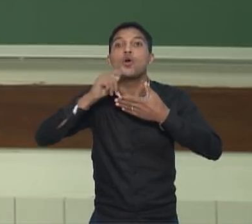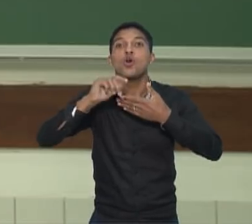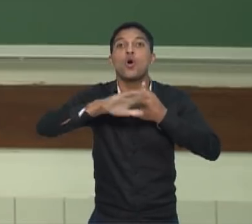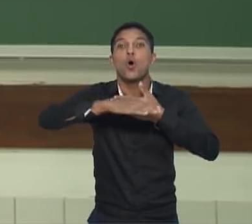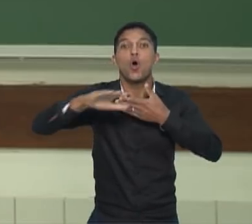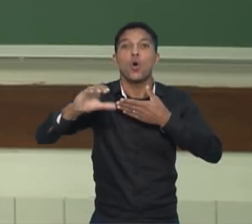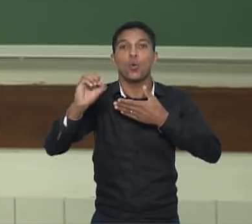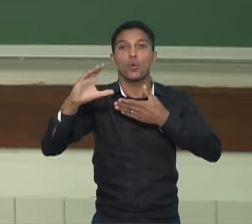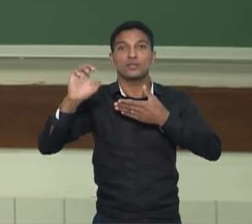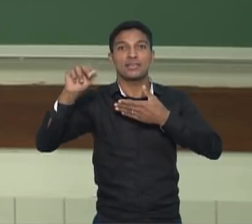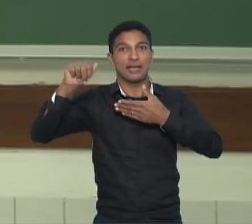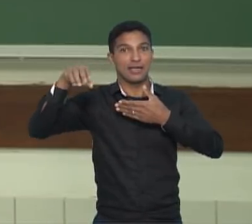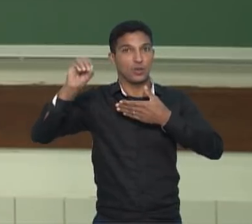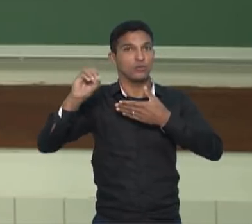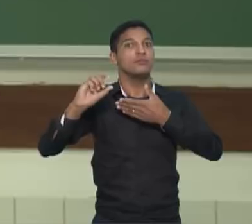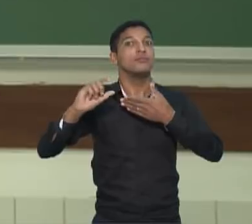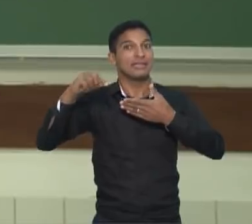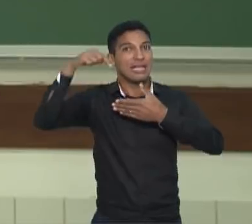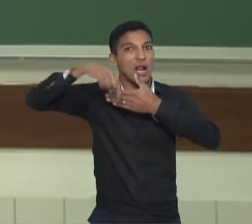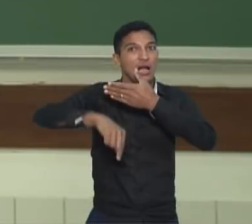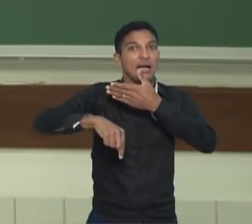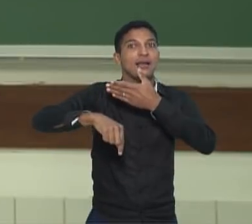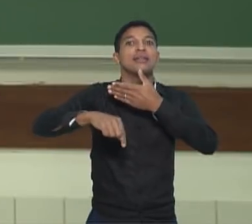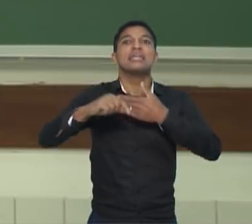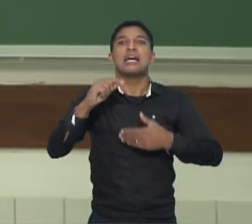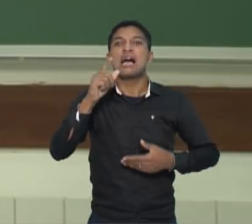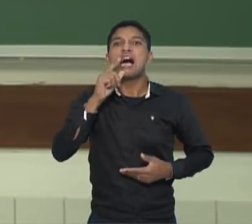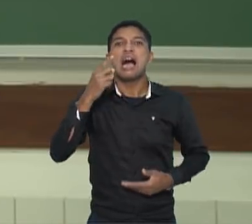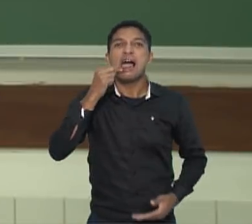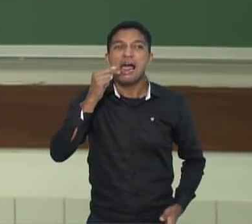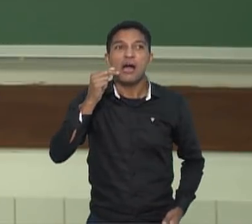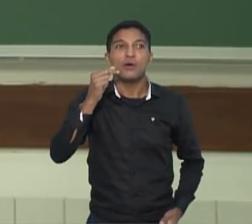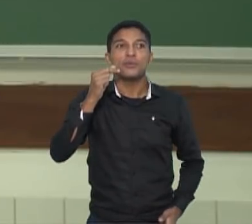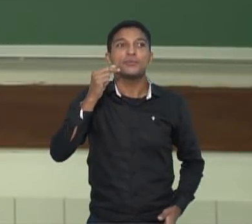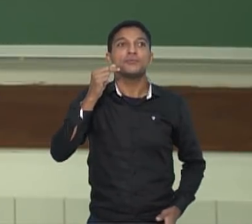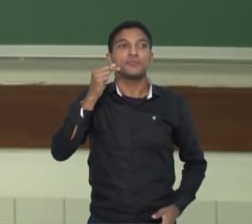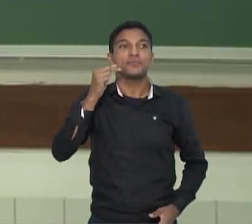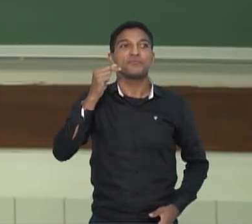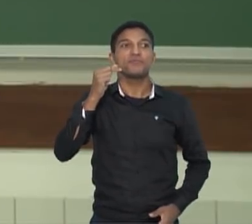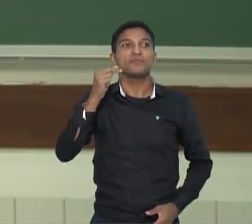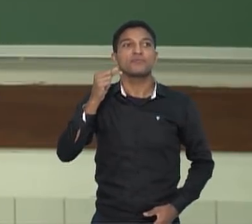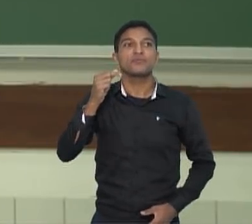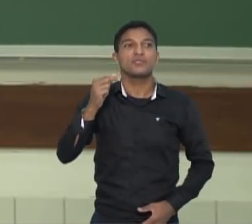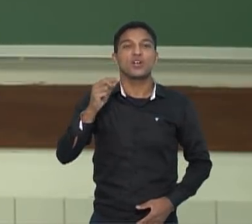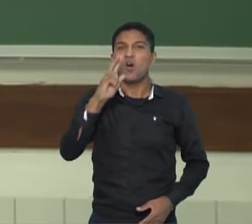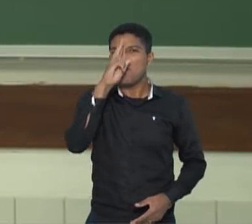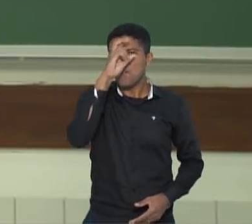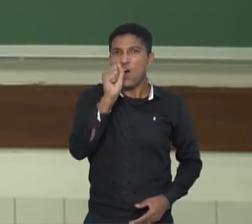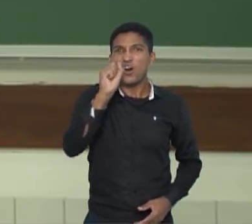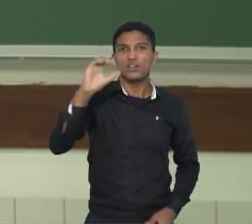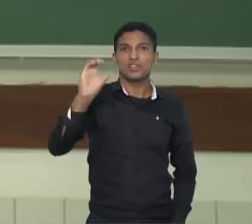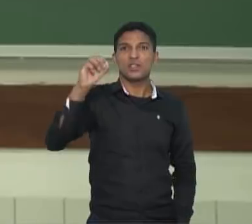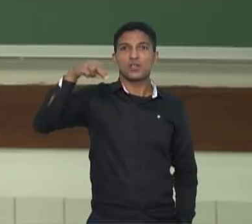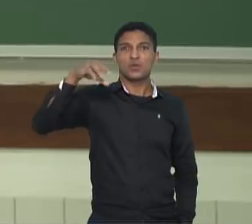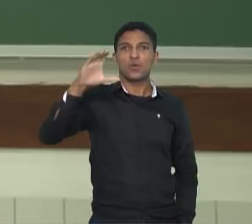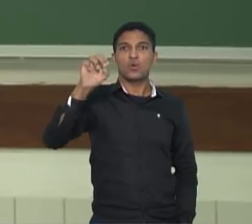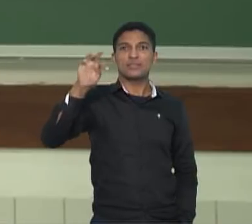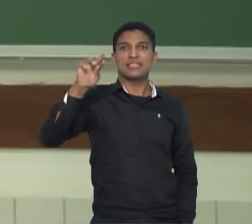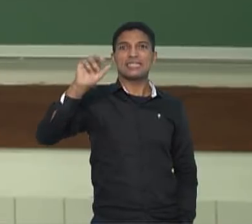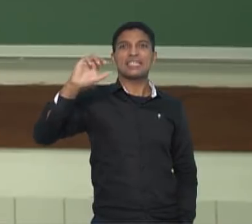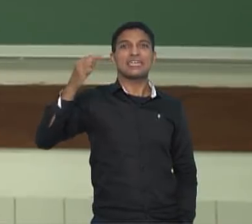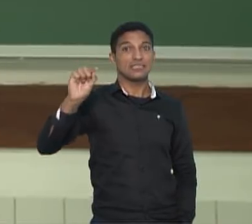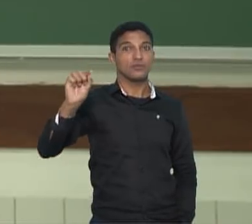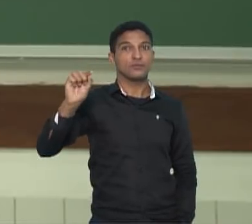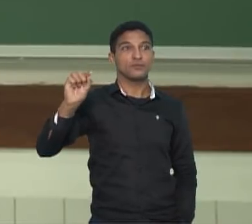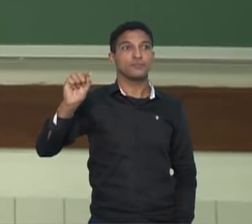este assunto, bem, a água salgada e água doce tem a diferença na quantidade de